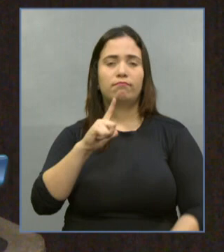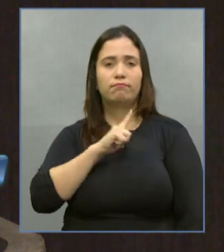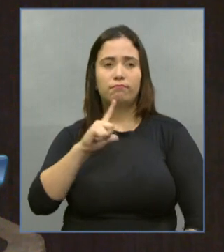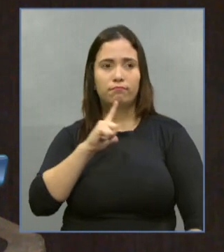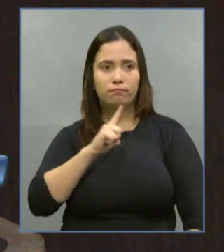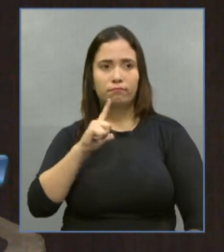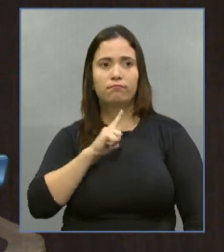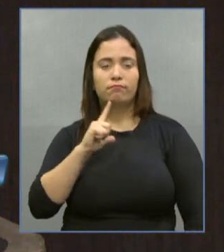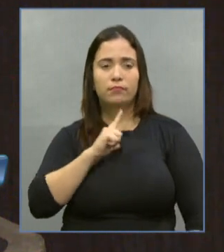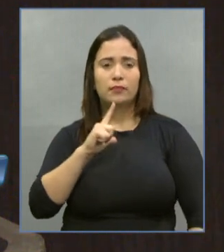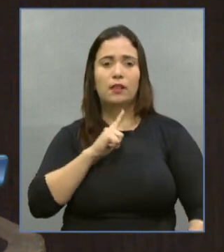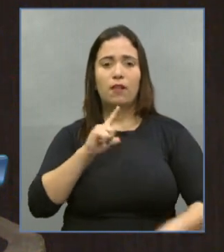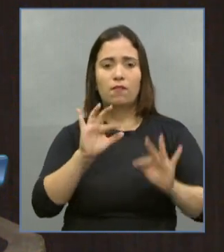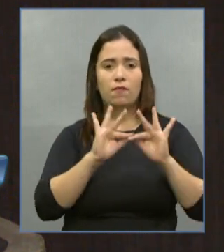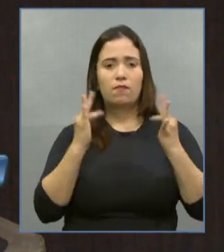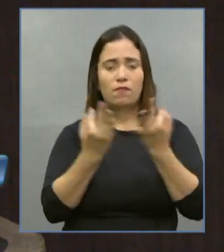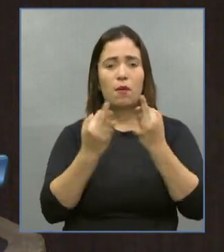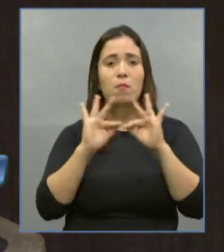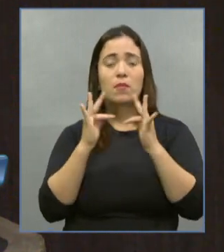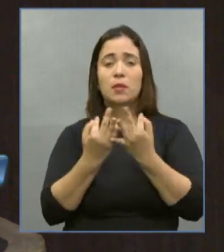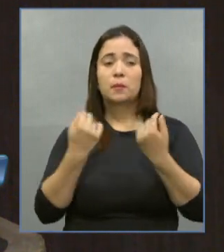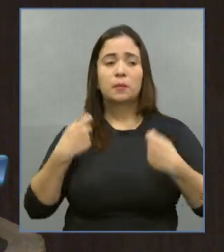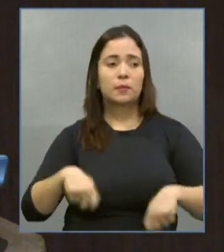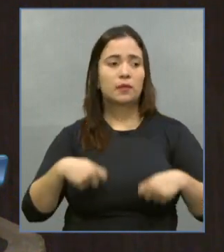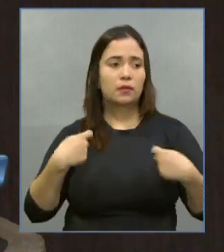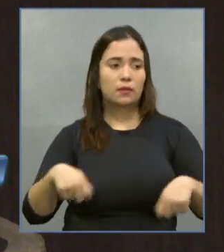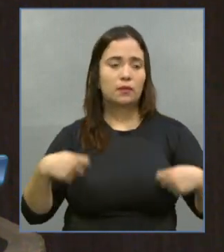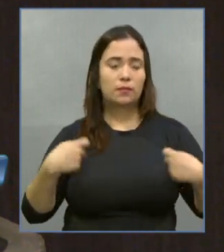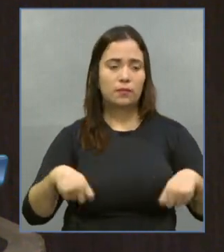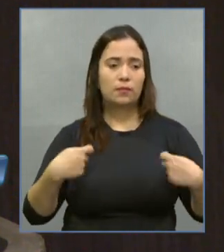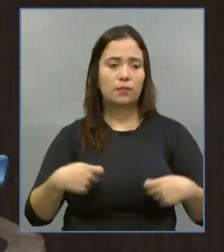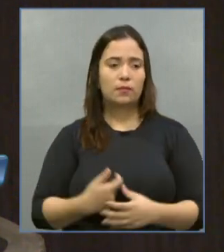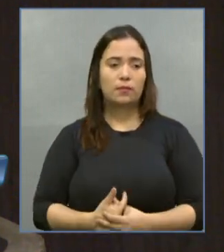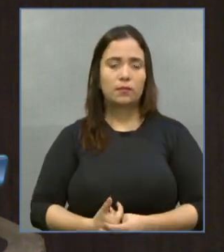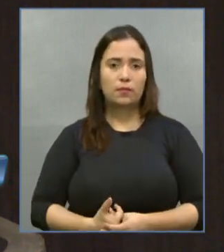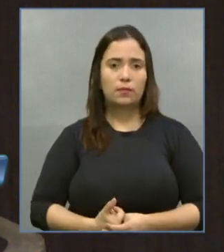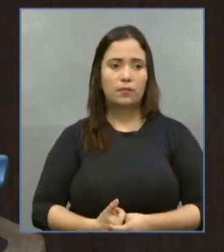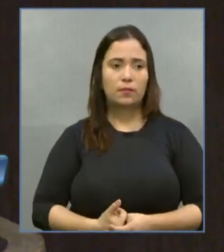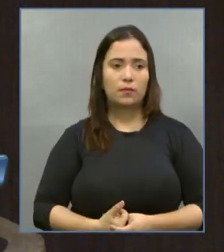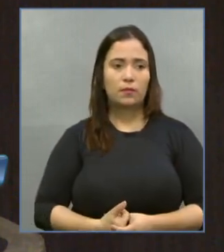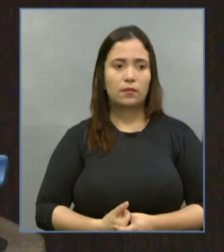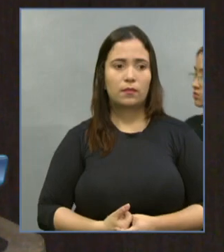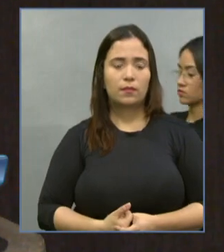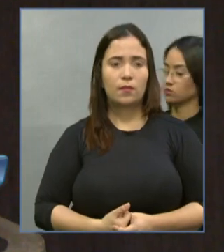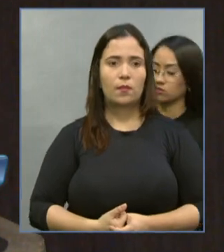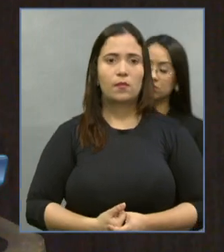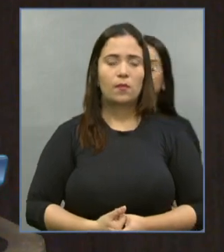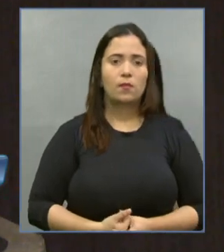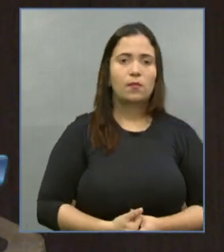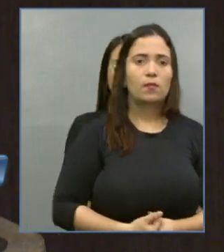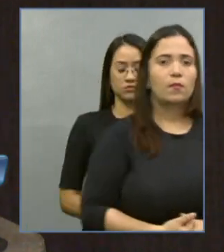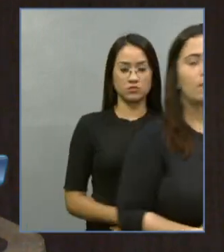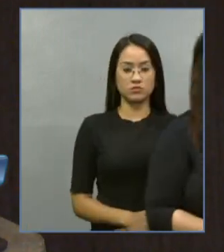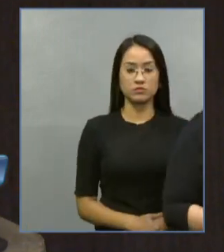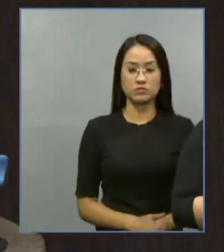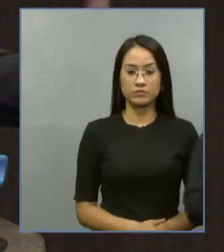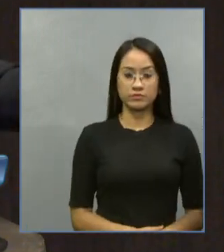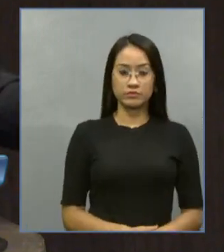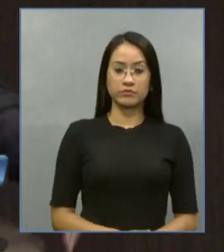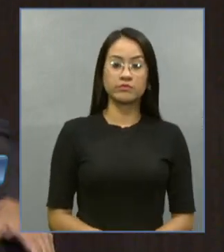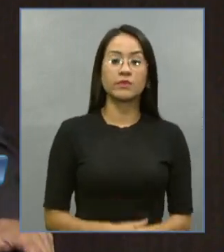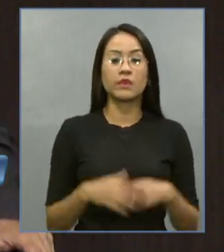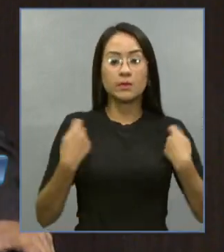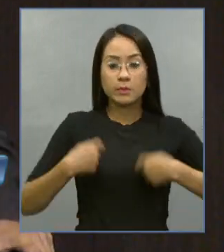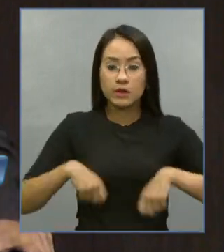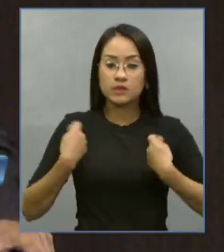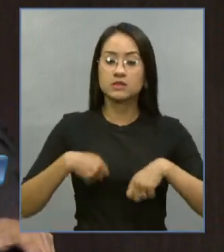Nós estamos falando de famílias que dependem só e exclusivamente da saúde pública,